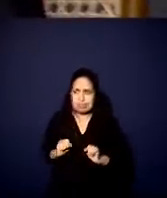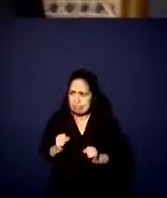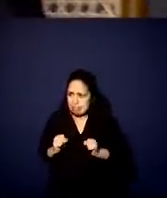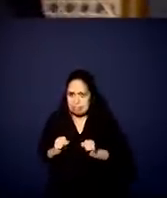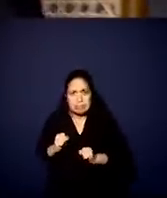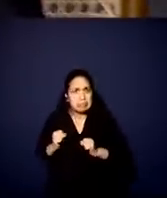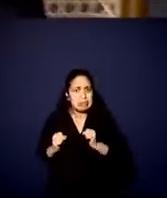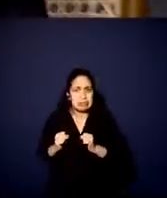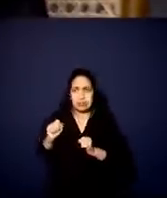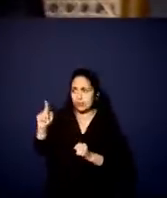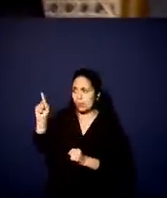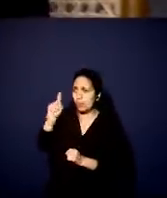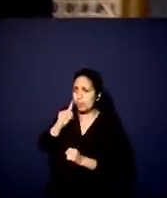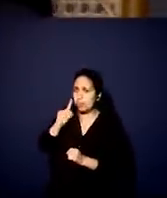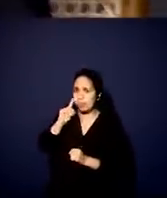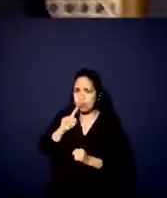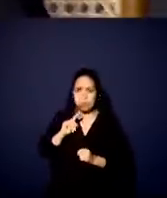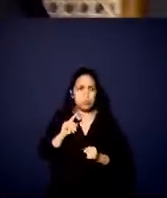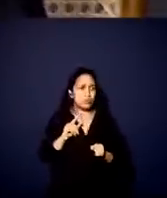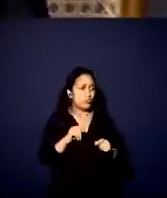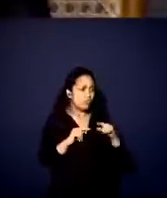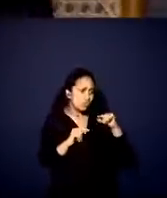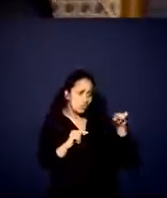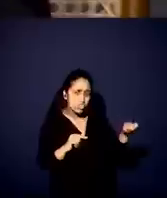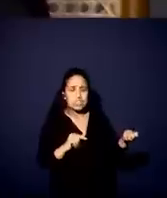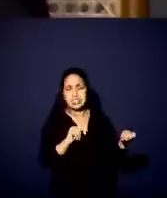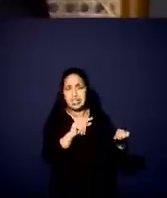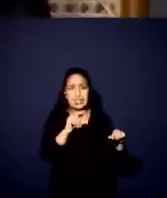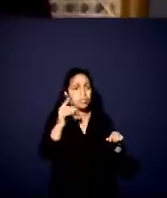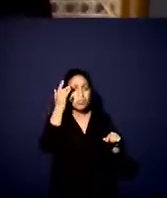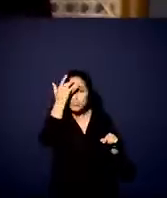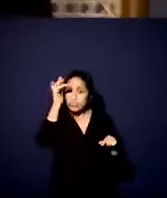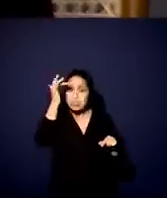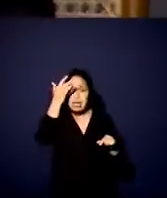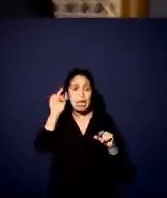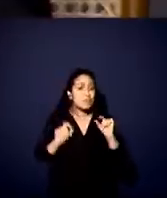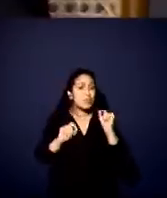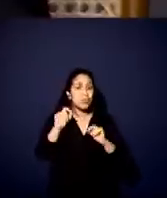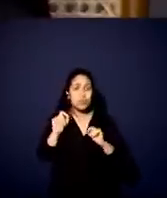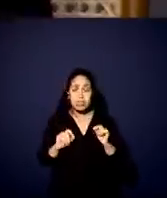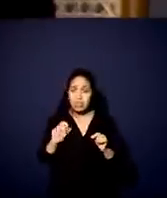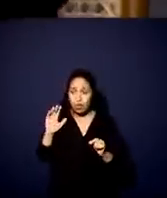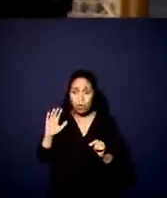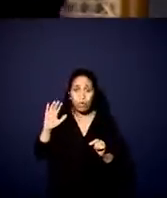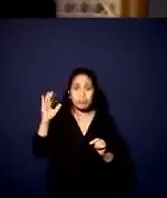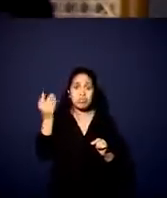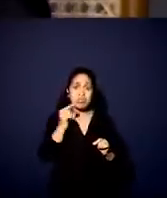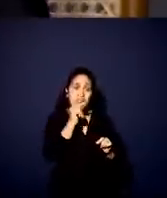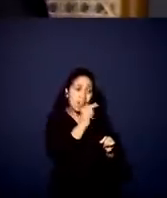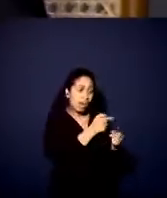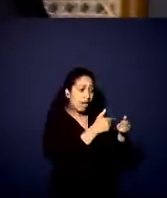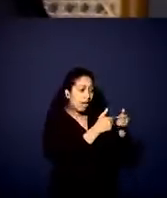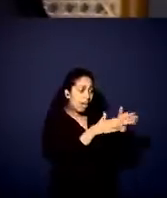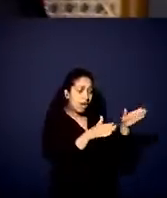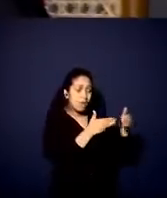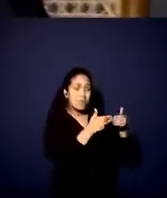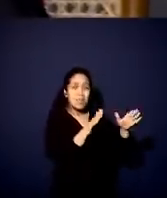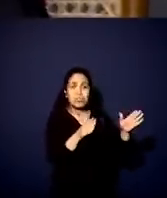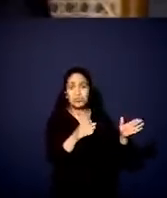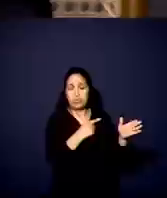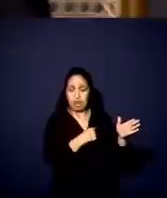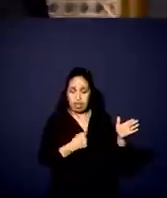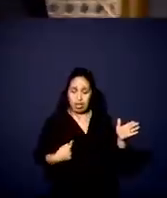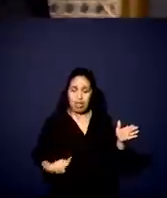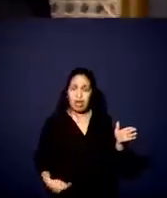entre Estados Unidos e China e ninguém sabe o que vai acontecer com a reabertura na China e bom E aí